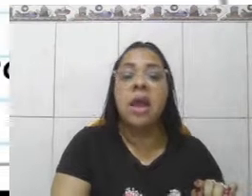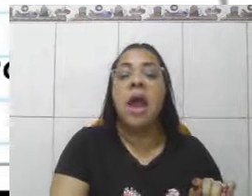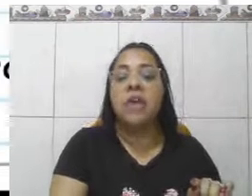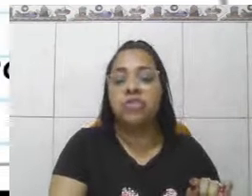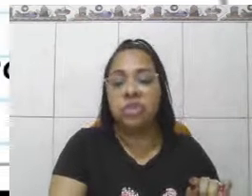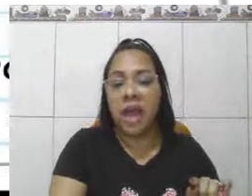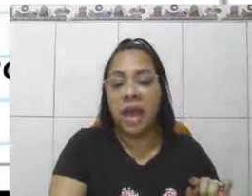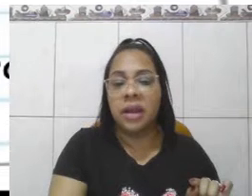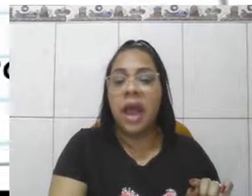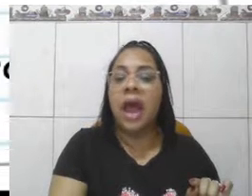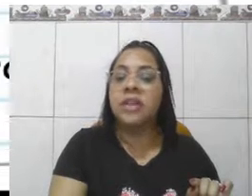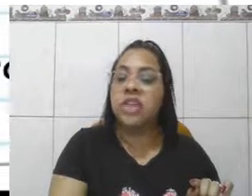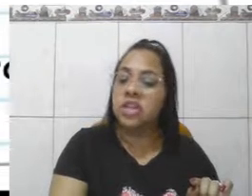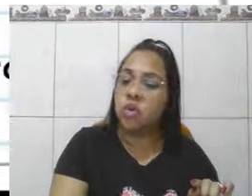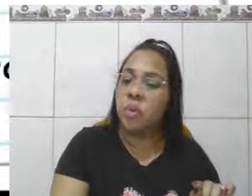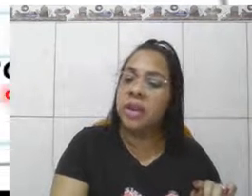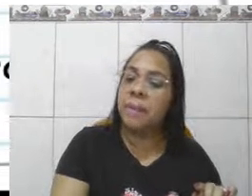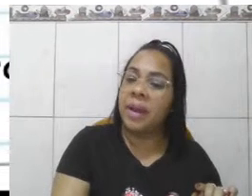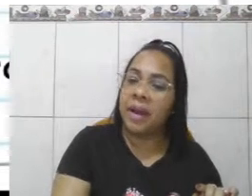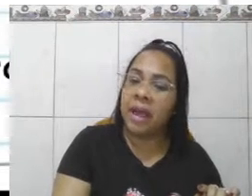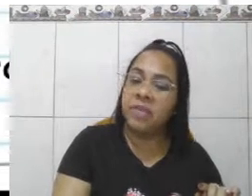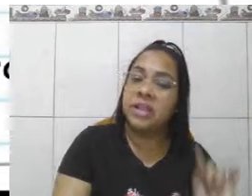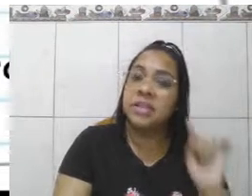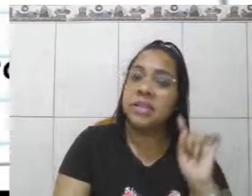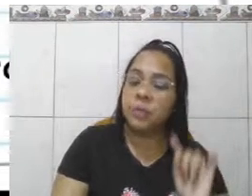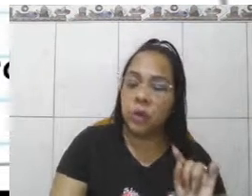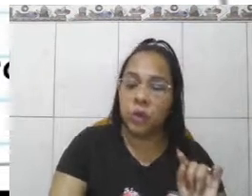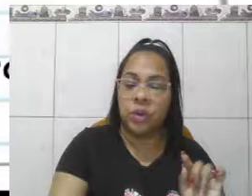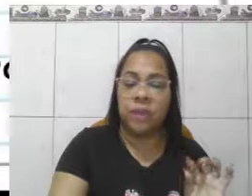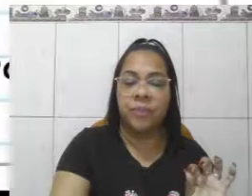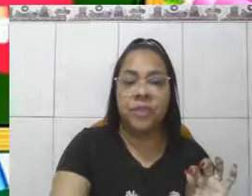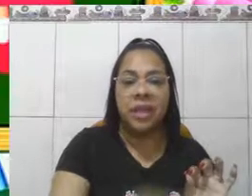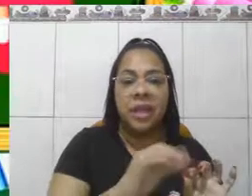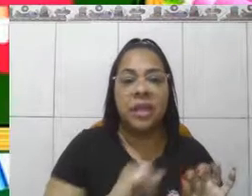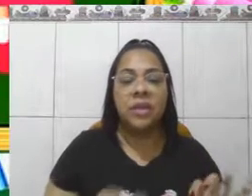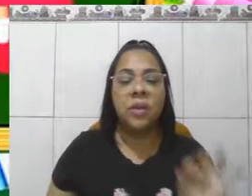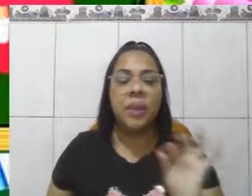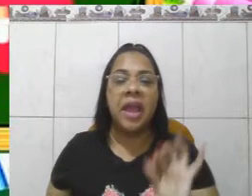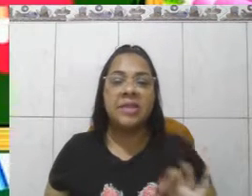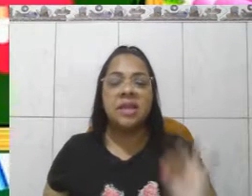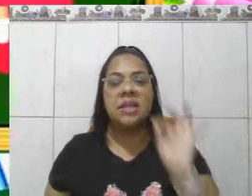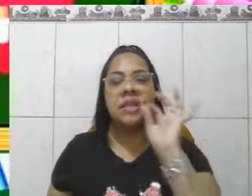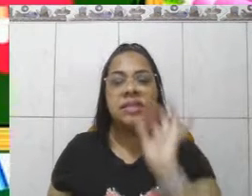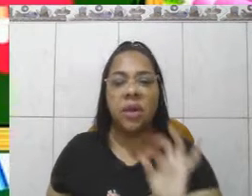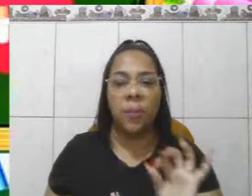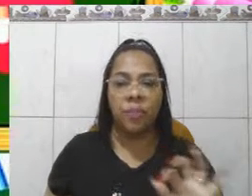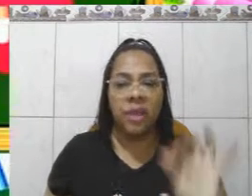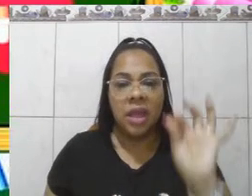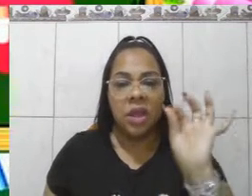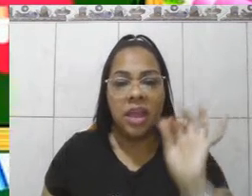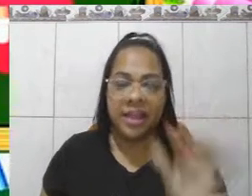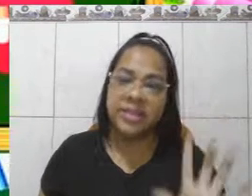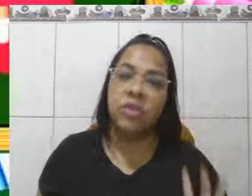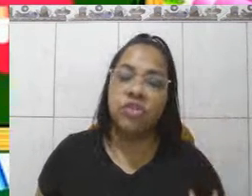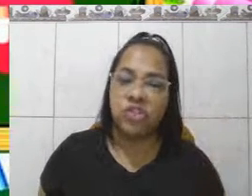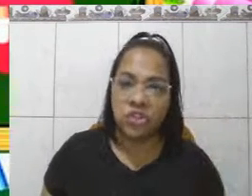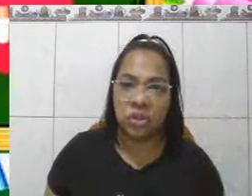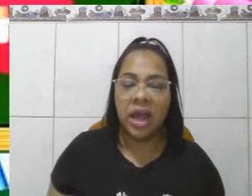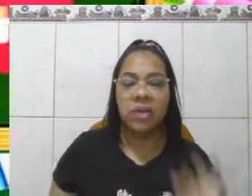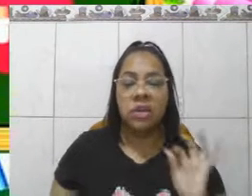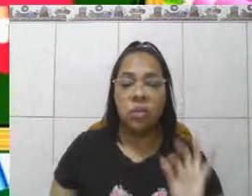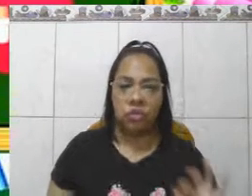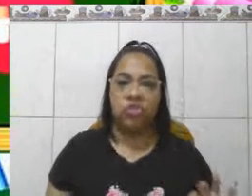a ajudar a descobrir a palavra que se procura. Então, prestem atenção. Esse é